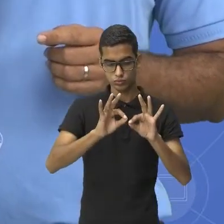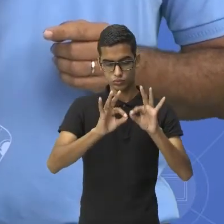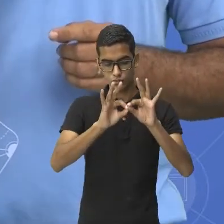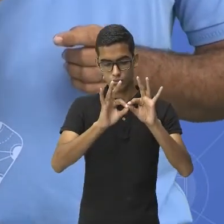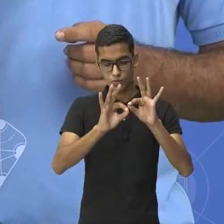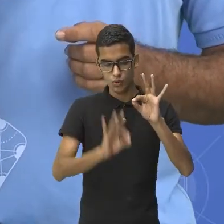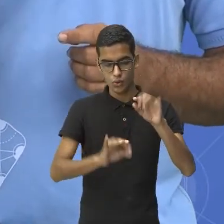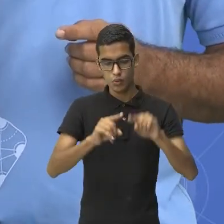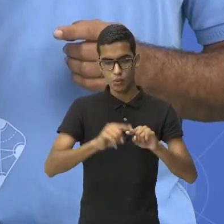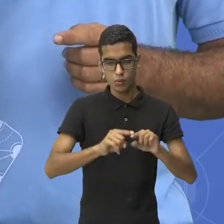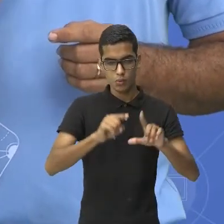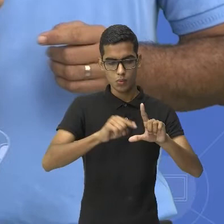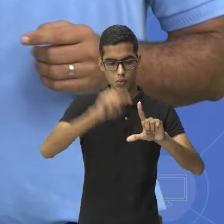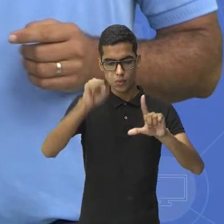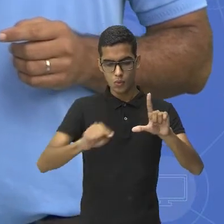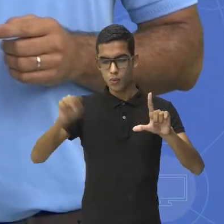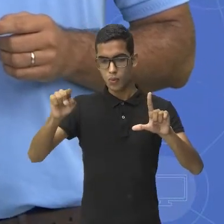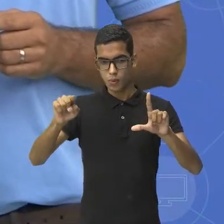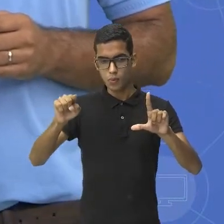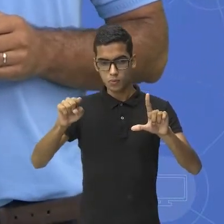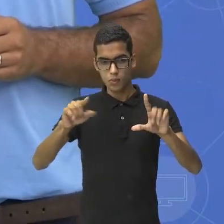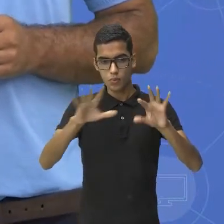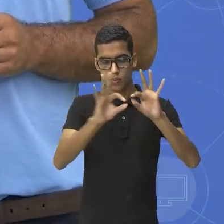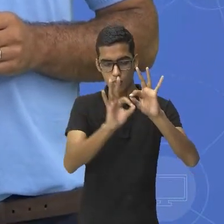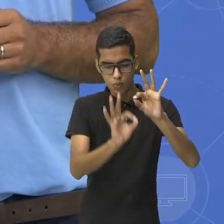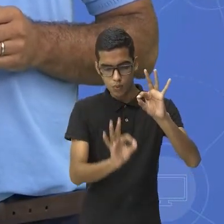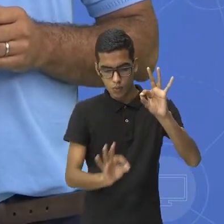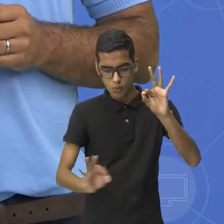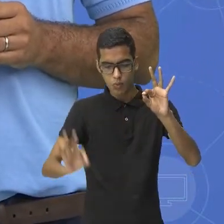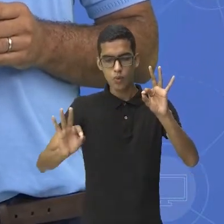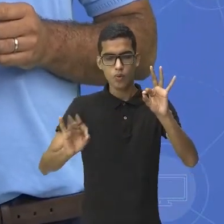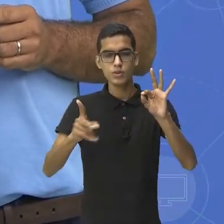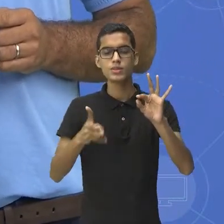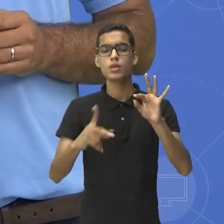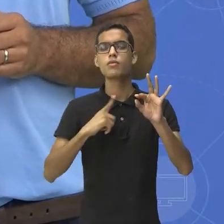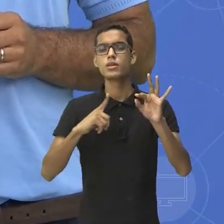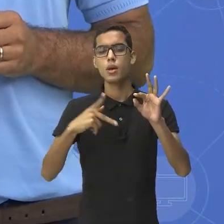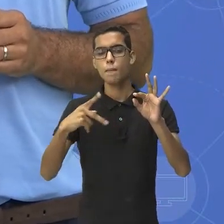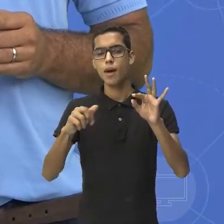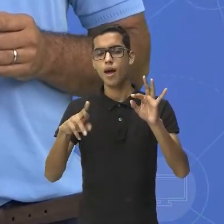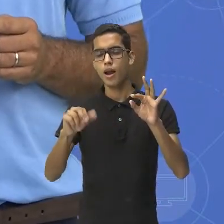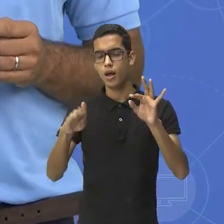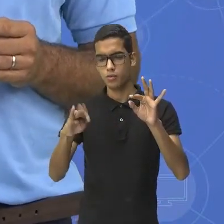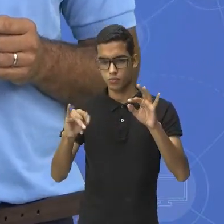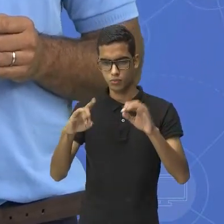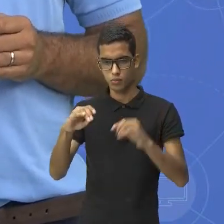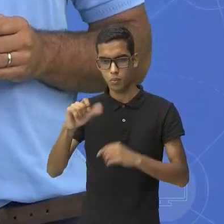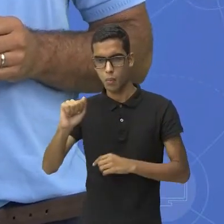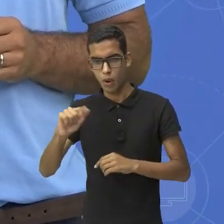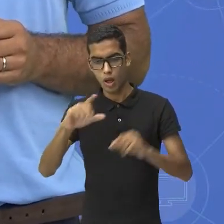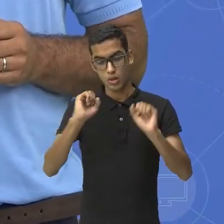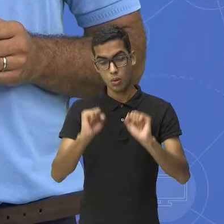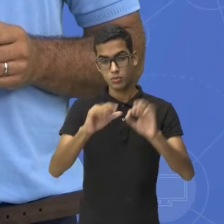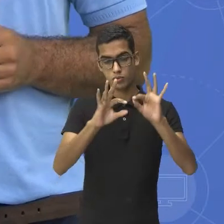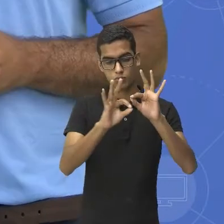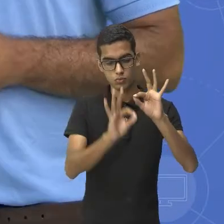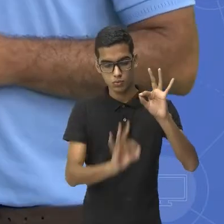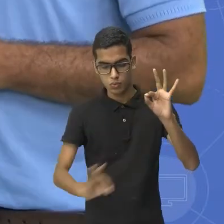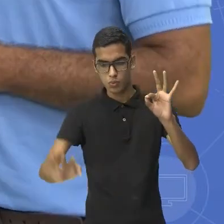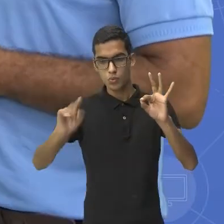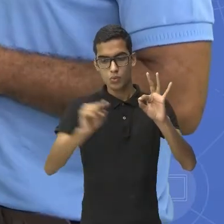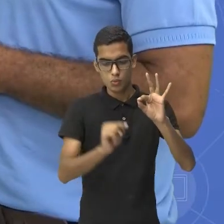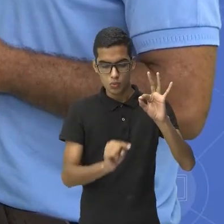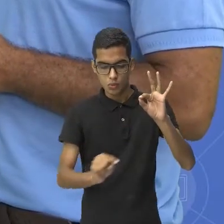gráfico sempre será uma parábola. O que vai mudar é que essa parábola pode ser para cima ou pode ser para baixo, como nós vamos